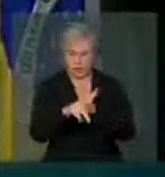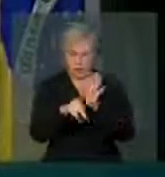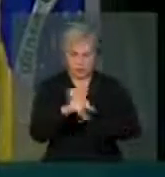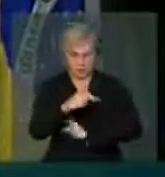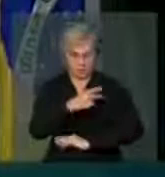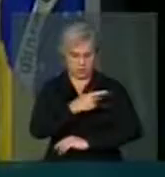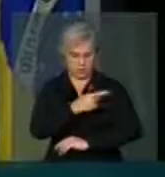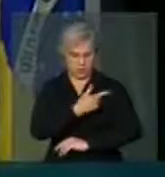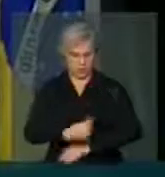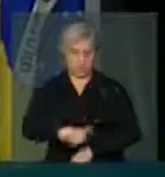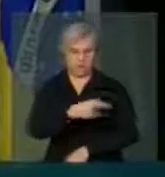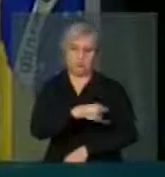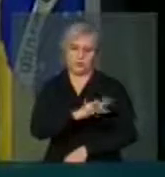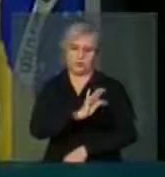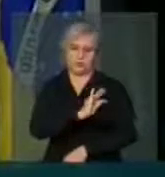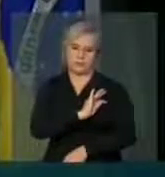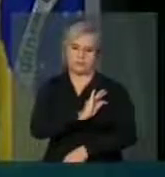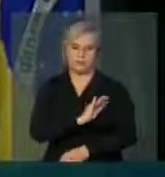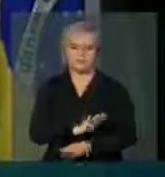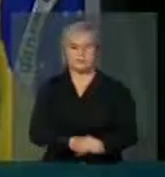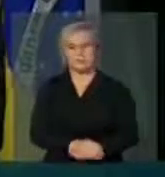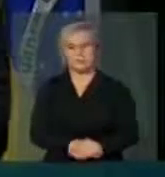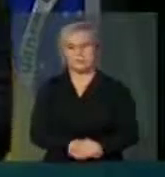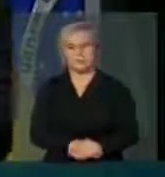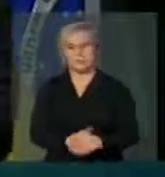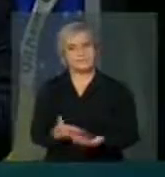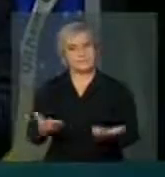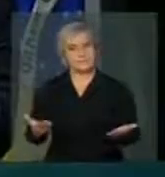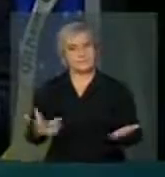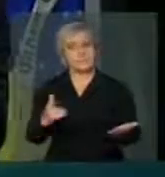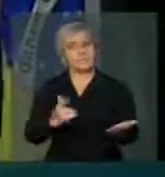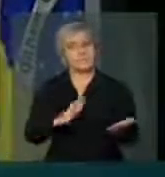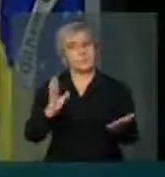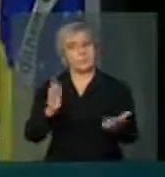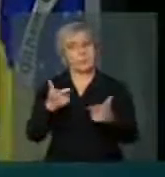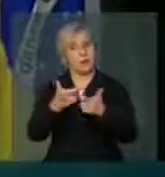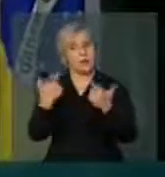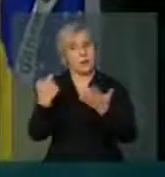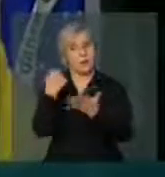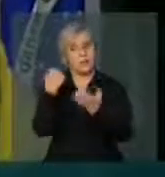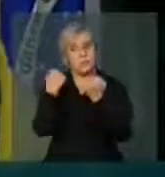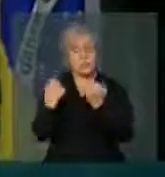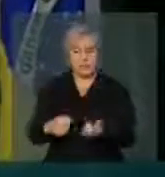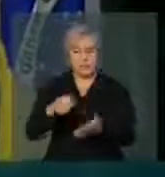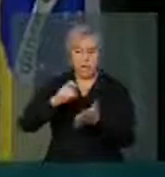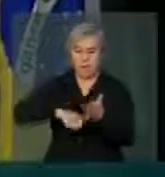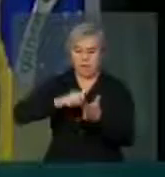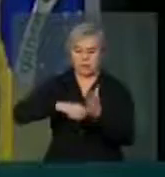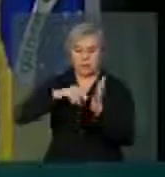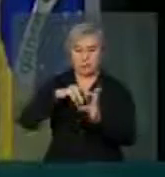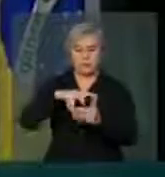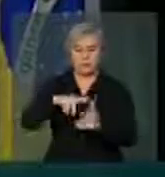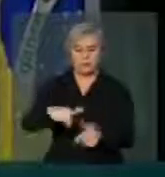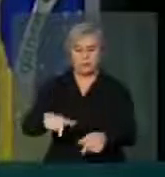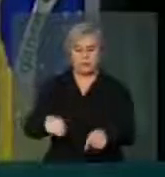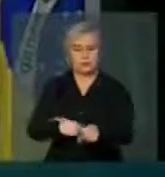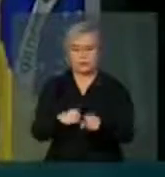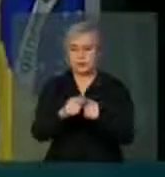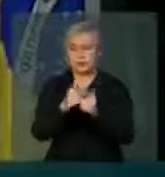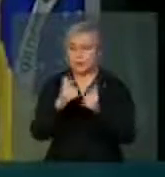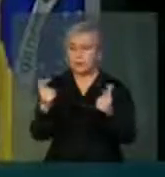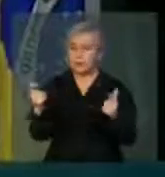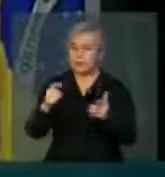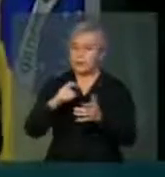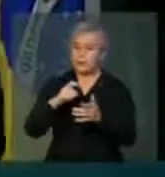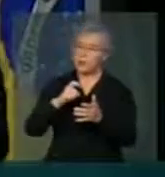PT. Como se não bastasse, já temos a maior carga tributária do mundo e a maior taxa de juros